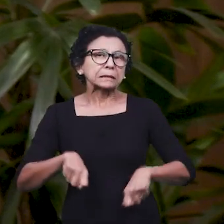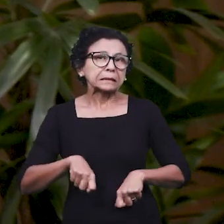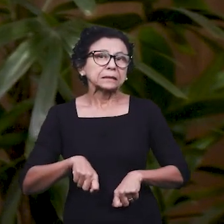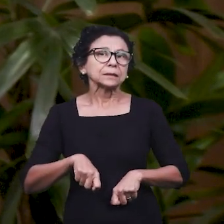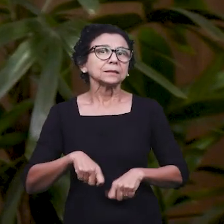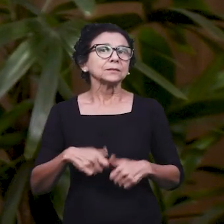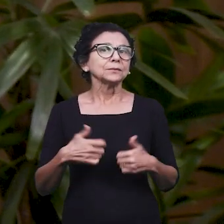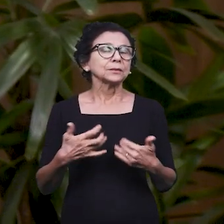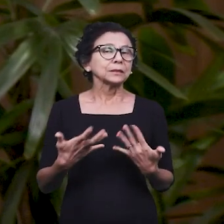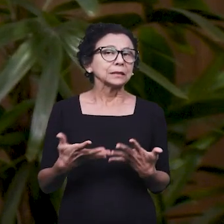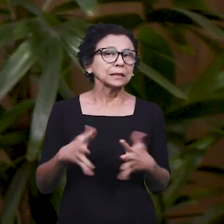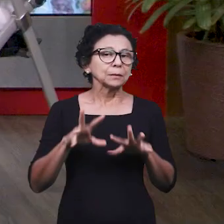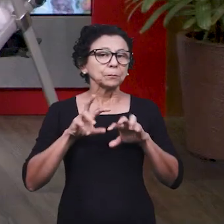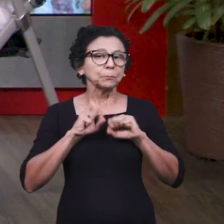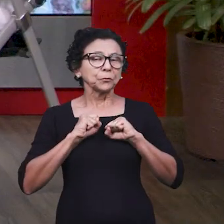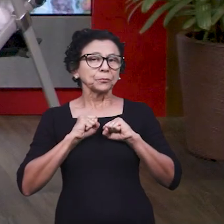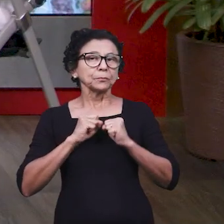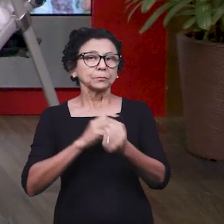essa doença?